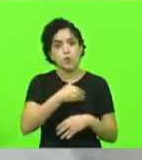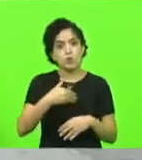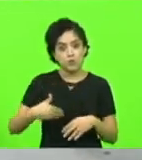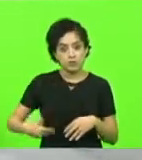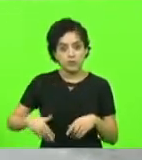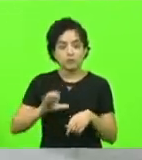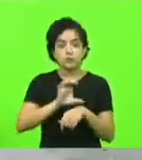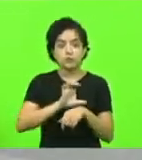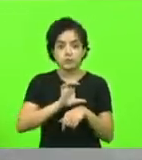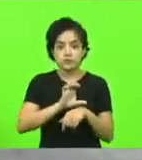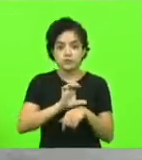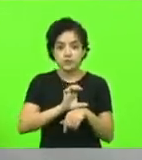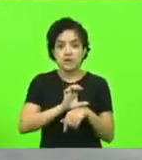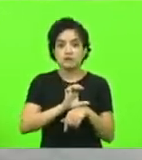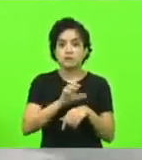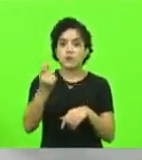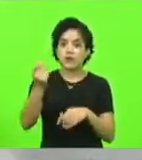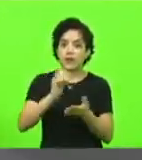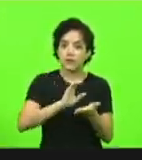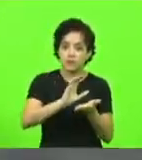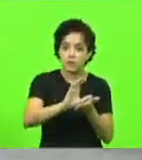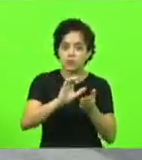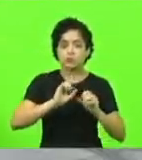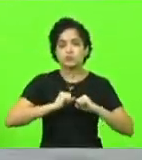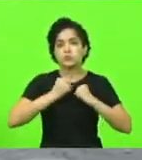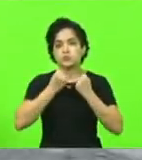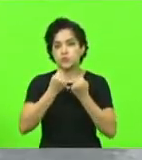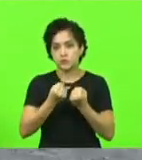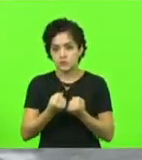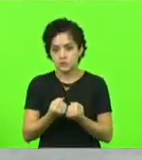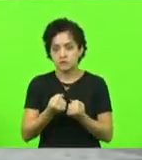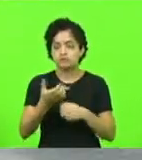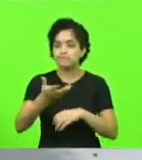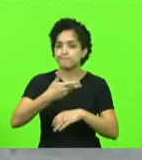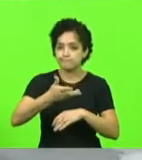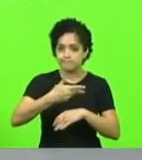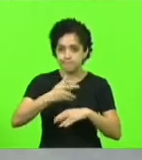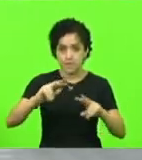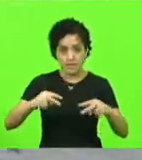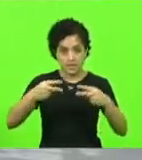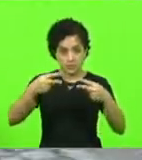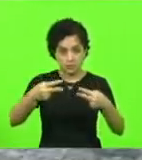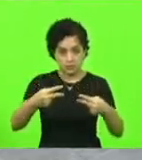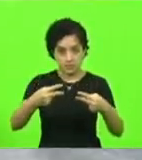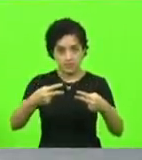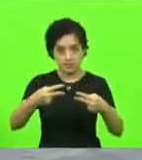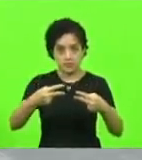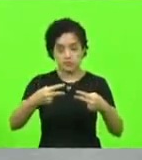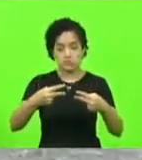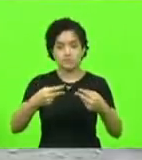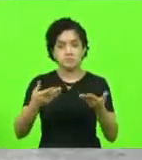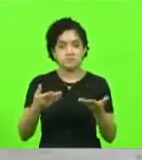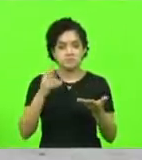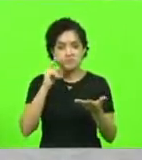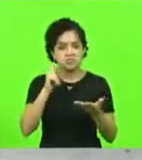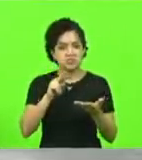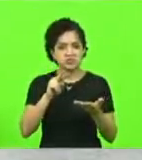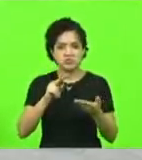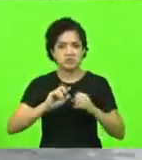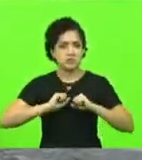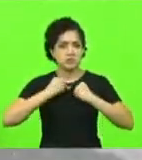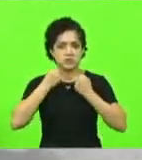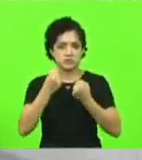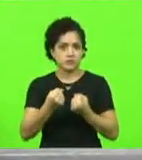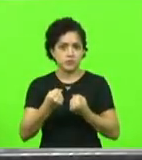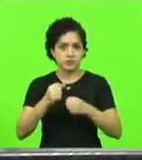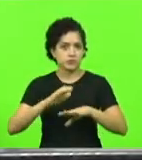Estado, colocando recursos, se esforçando para acelerar a duplicação até o lote 73, a gente não vê o mesmo esforço da